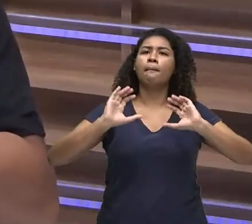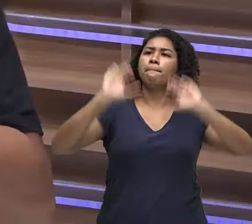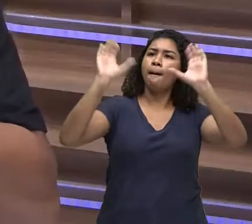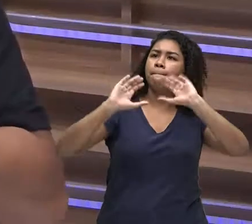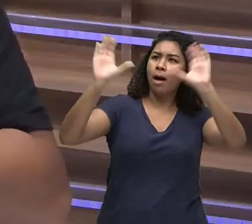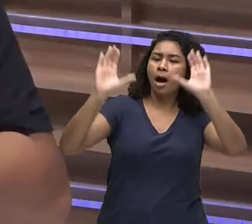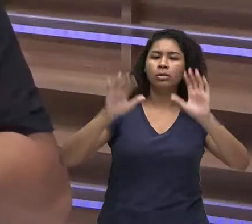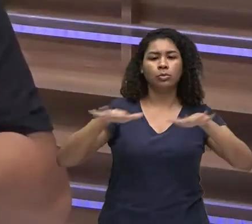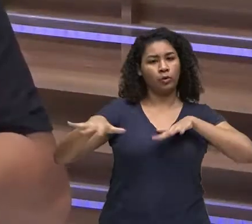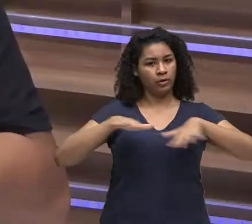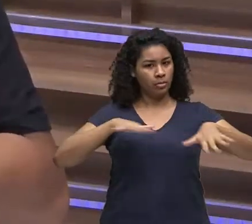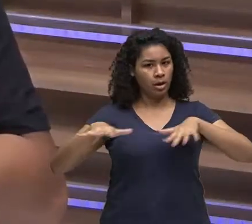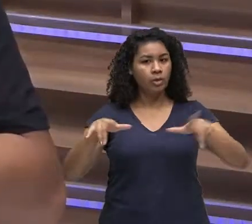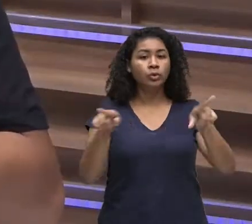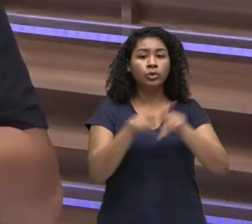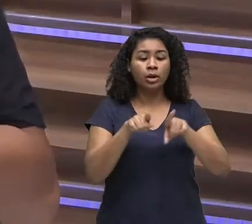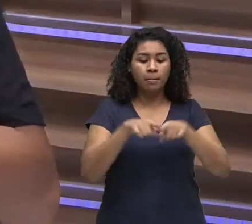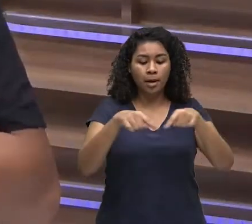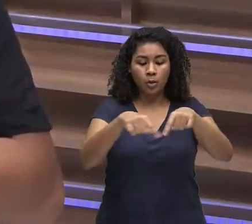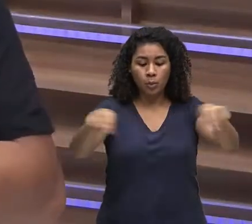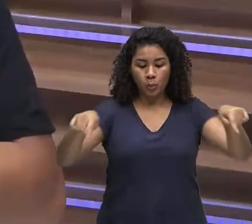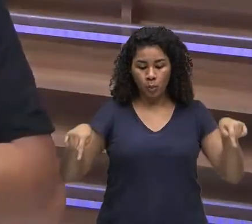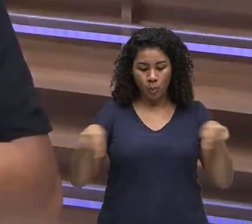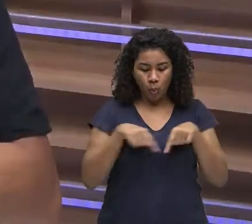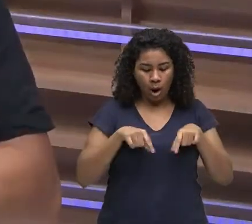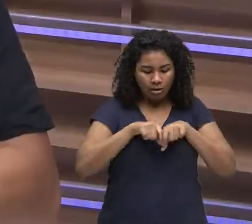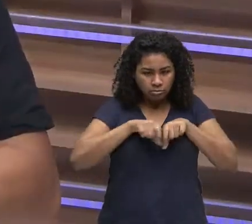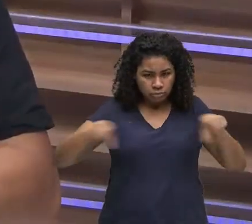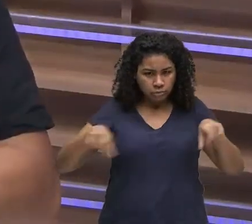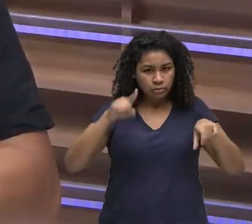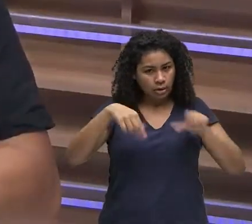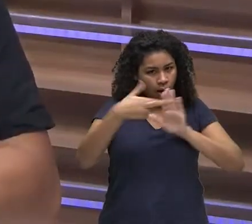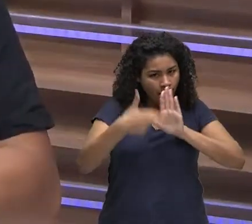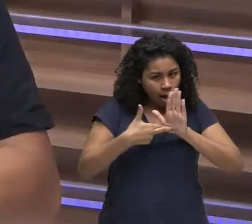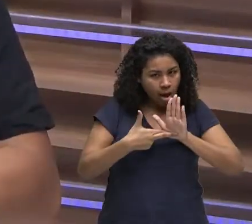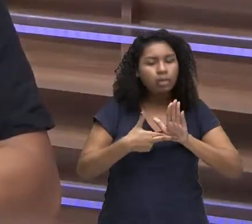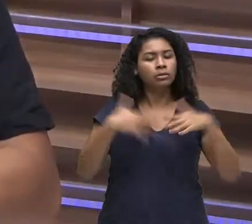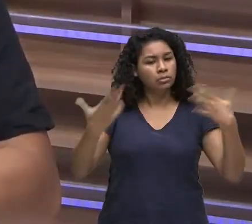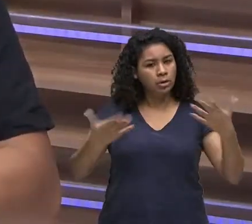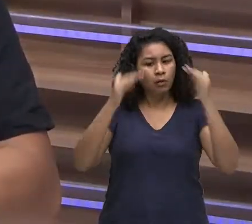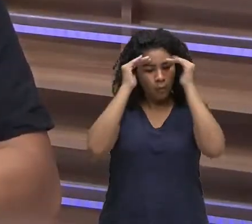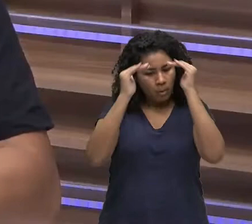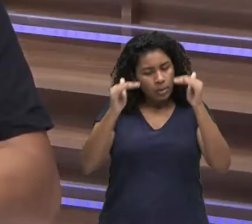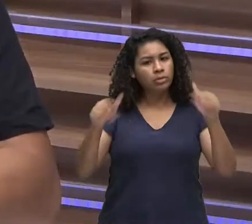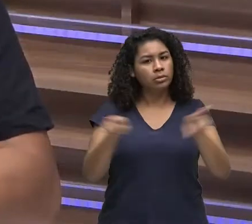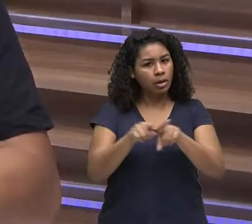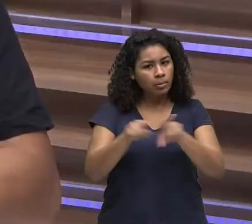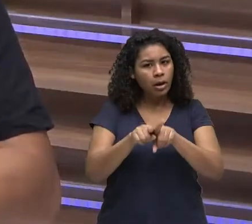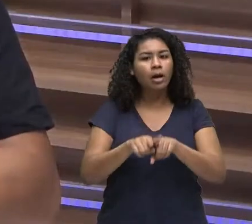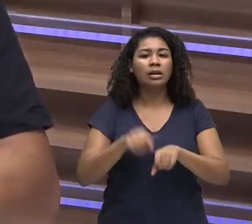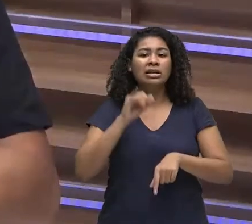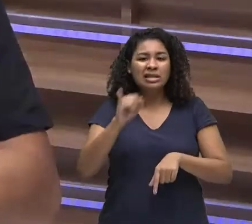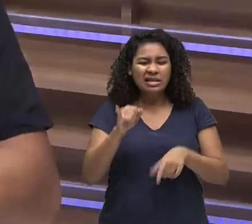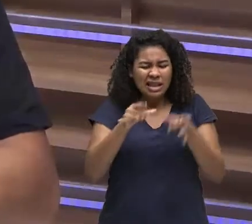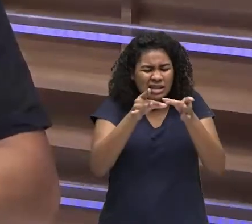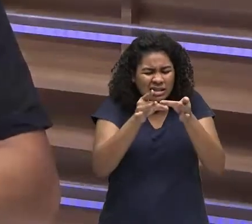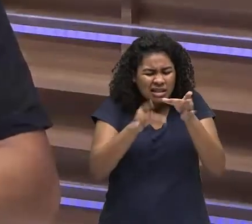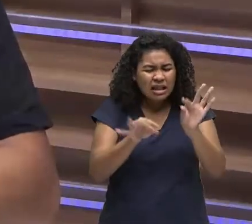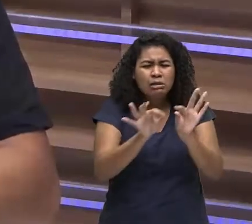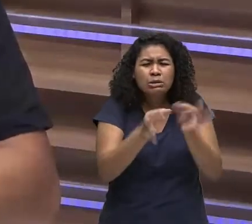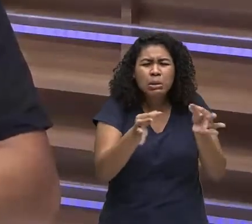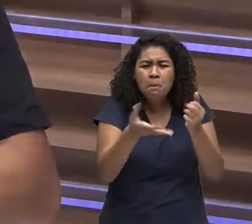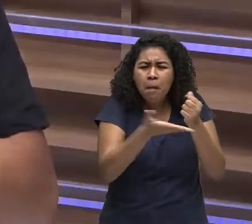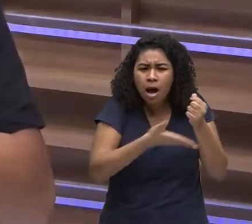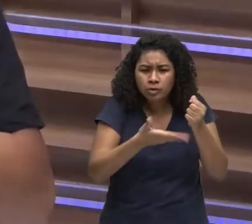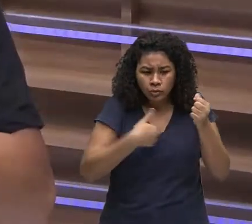respeitar os limites da quadra. E se eu olhar esses aspectos simples, pequenos e conseguir respeitá-los, certamente